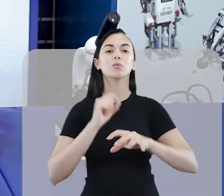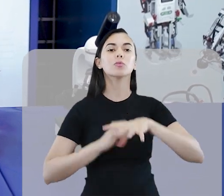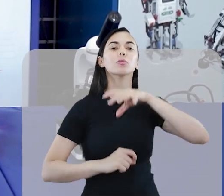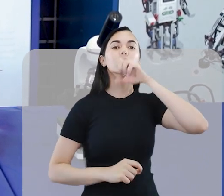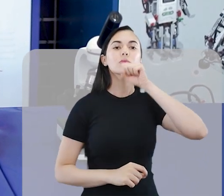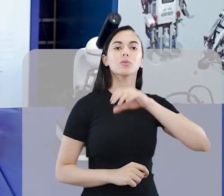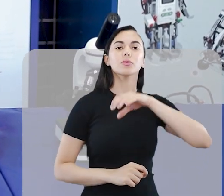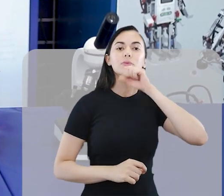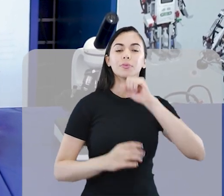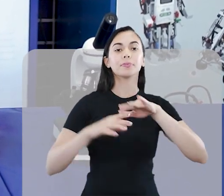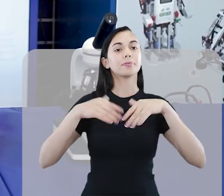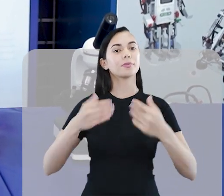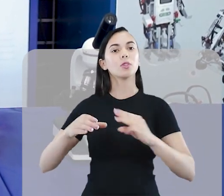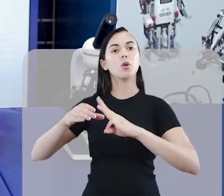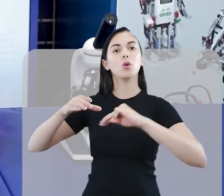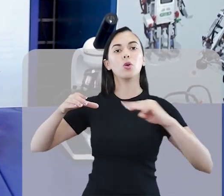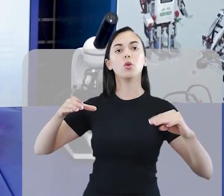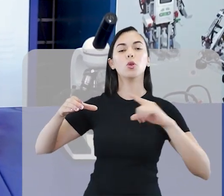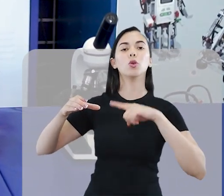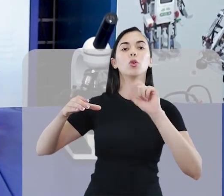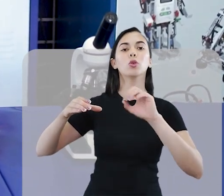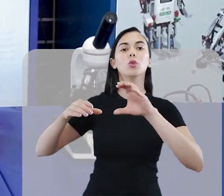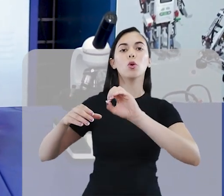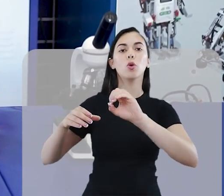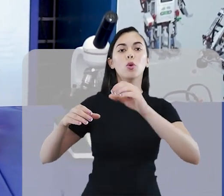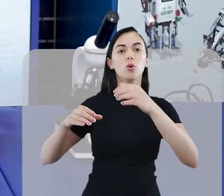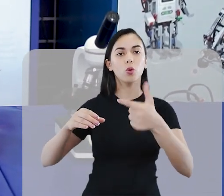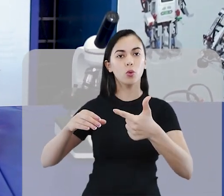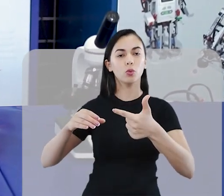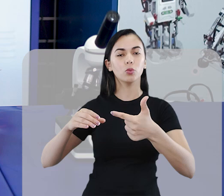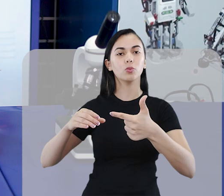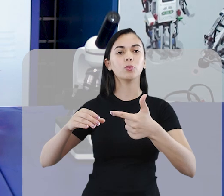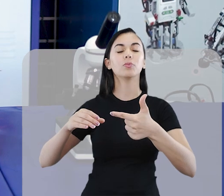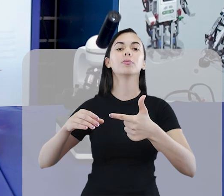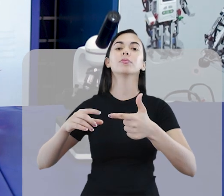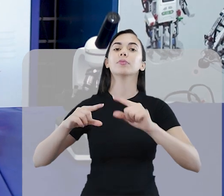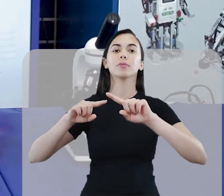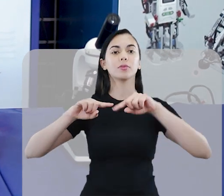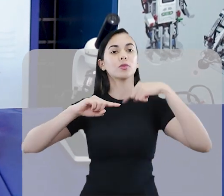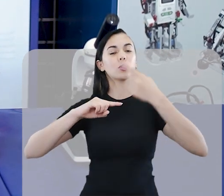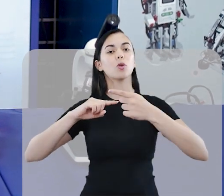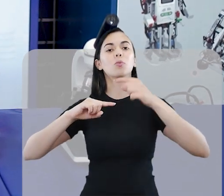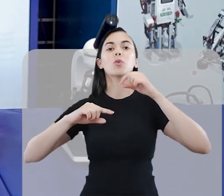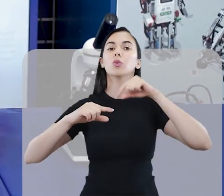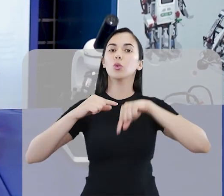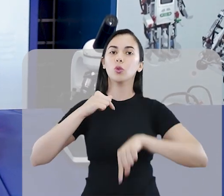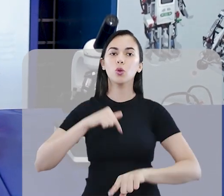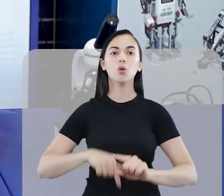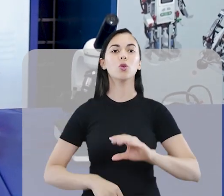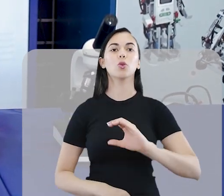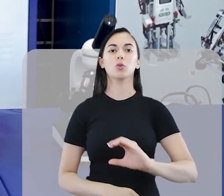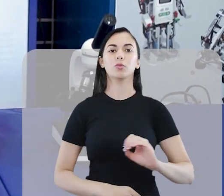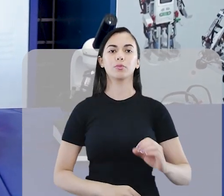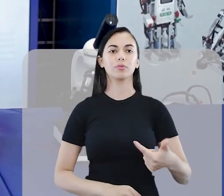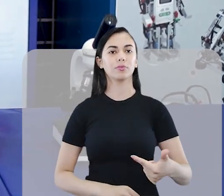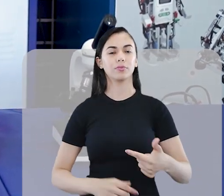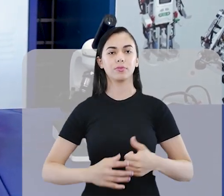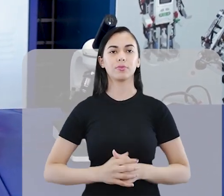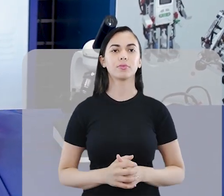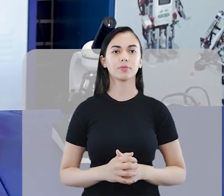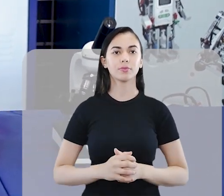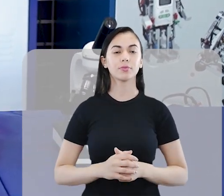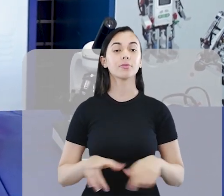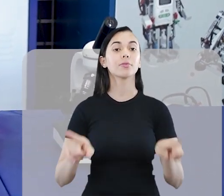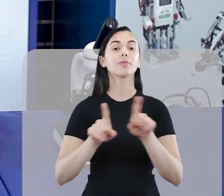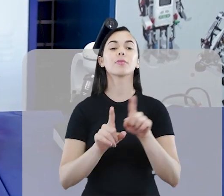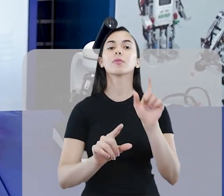o oxigênio nessa organela, é feita a respiração celular, produção de energia, depois nós temos a liberação de gás carbônico. Nós